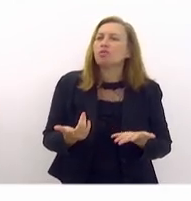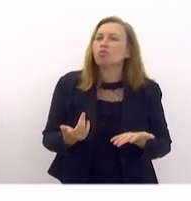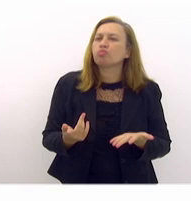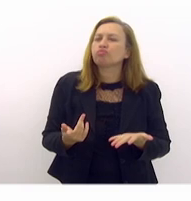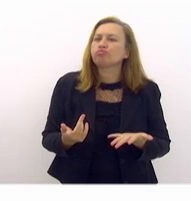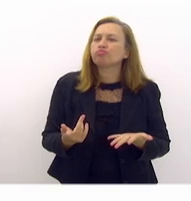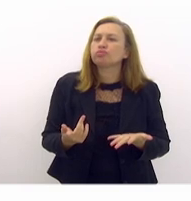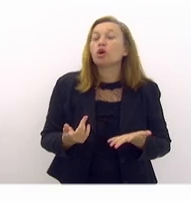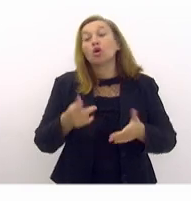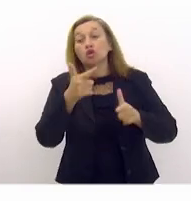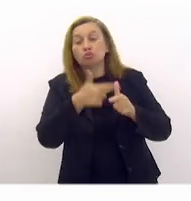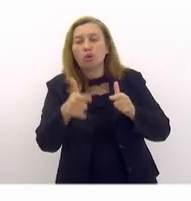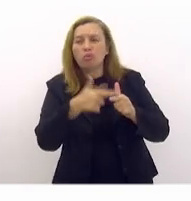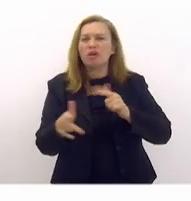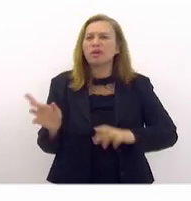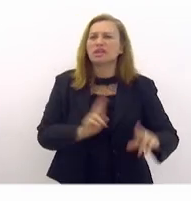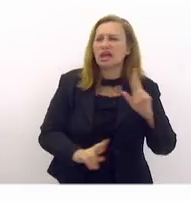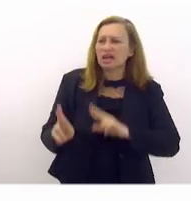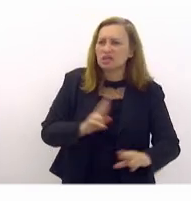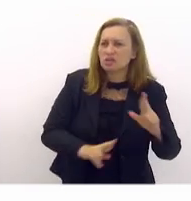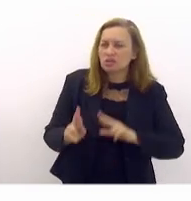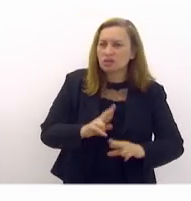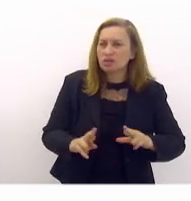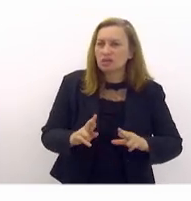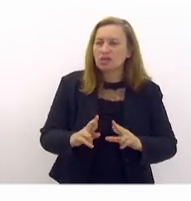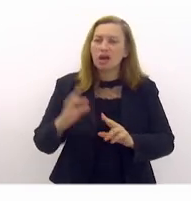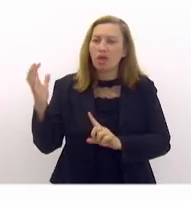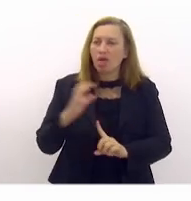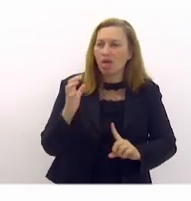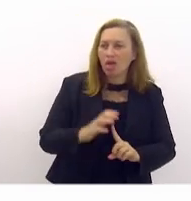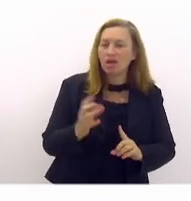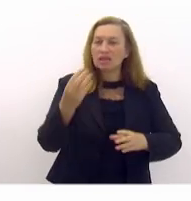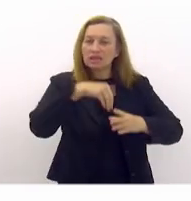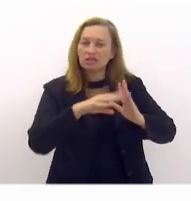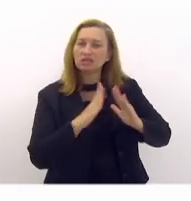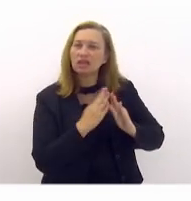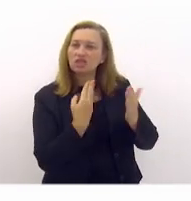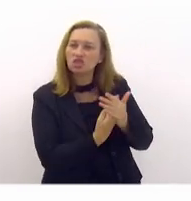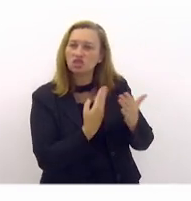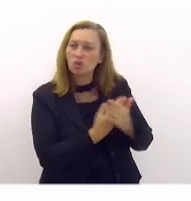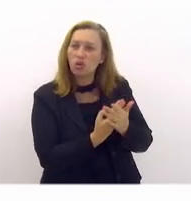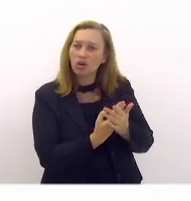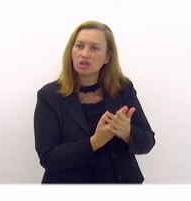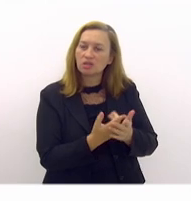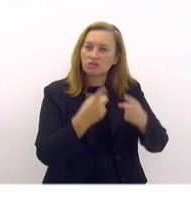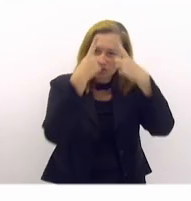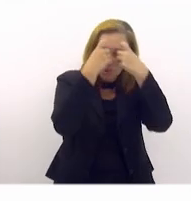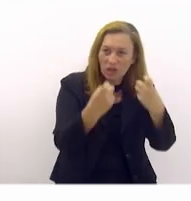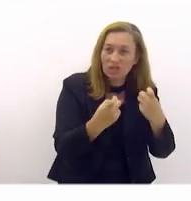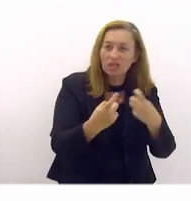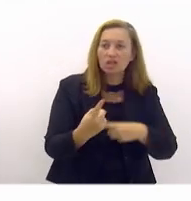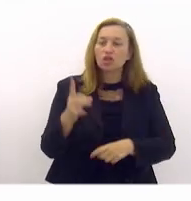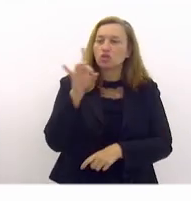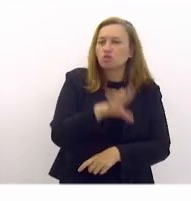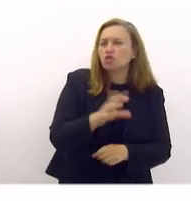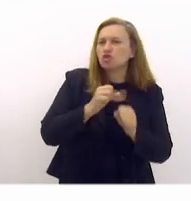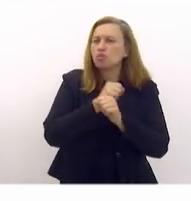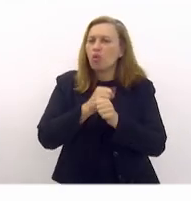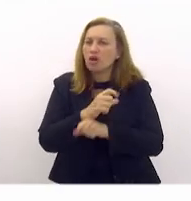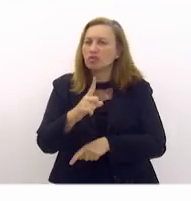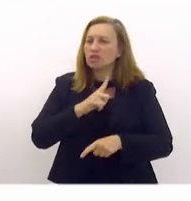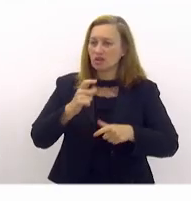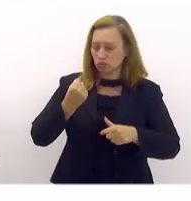aos problemas relacionados com as ameaças e ataques às escolas, que a gente nesse último ano teve